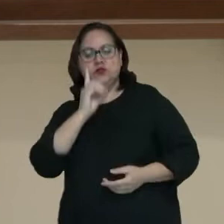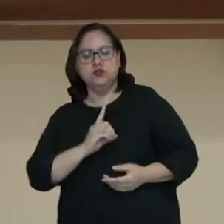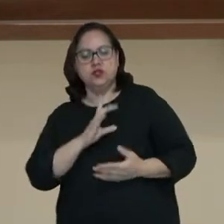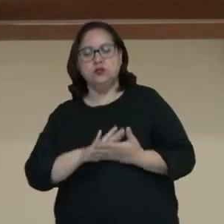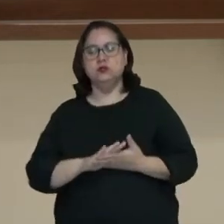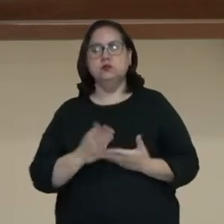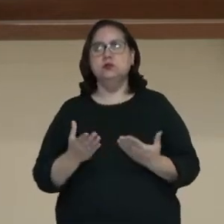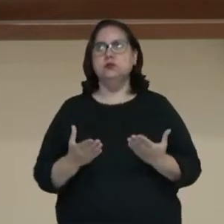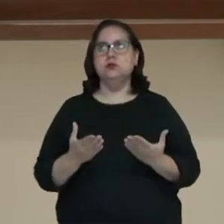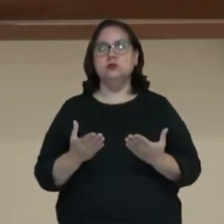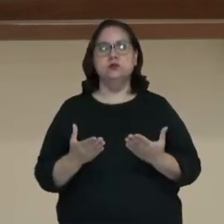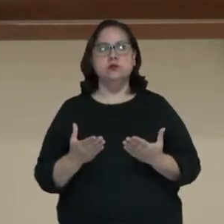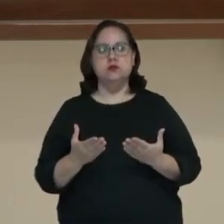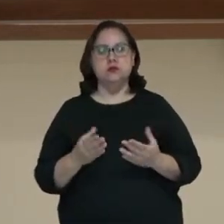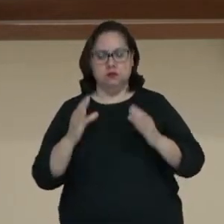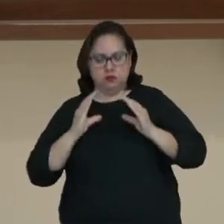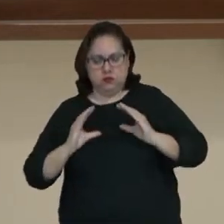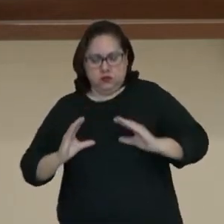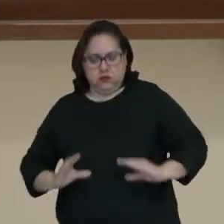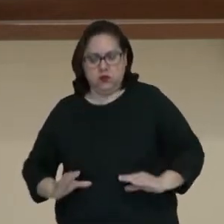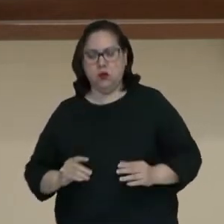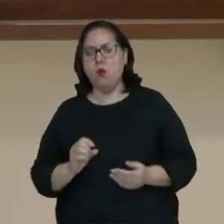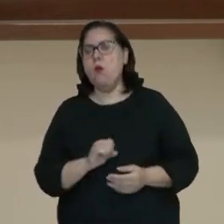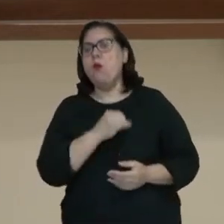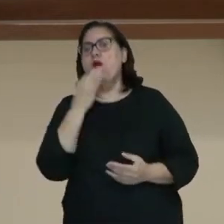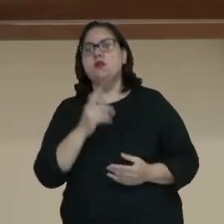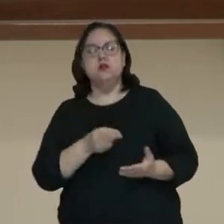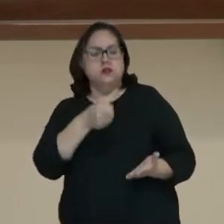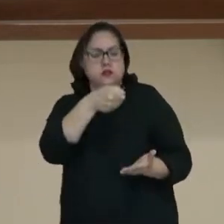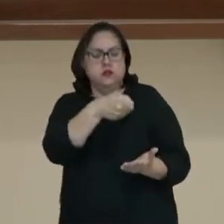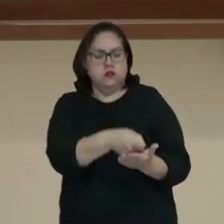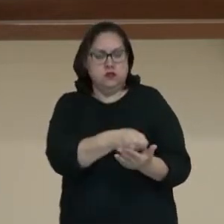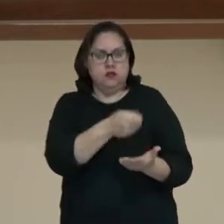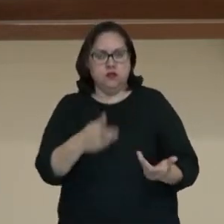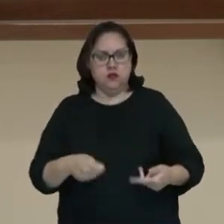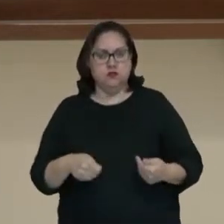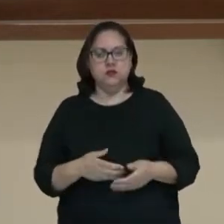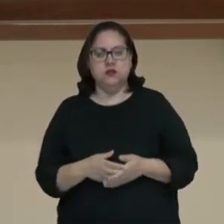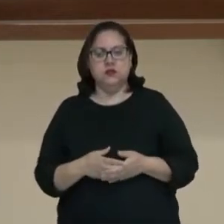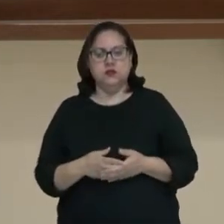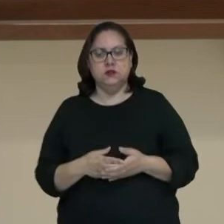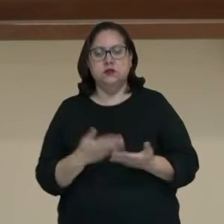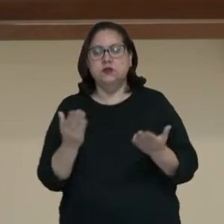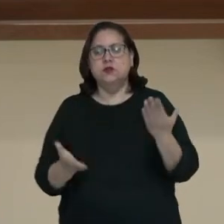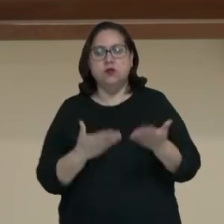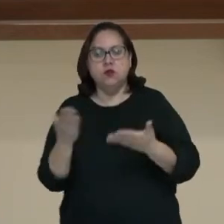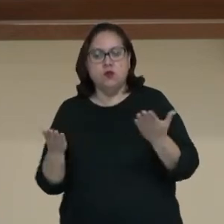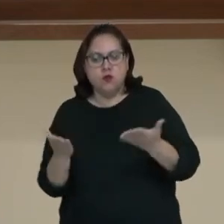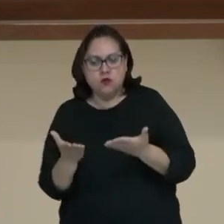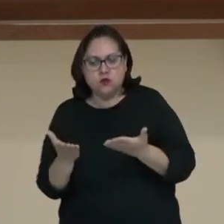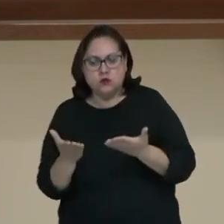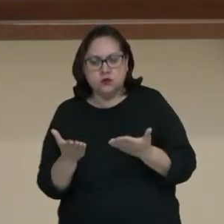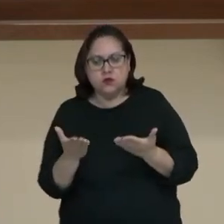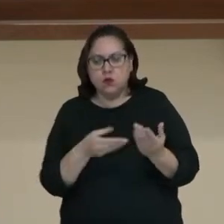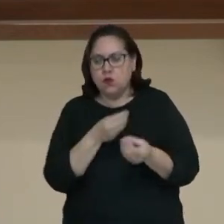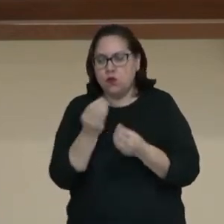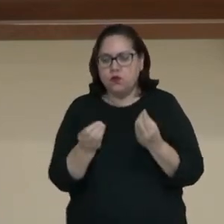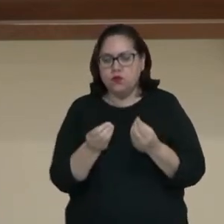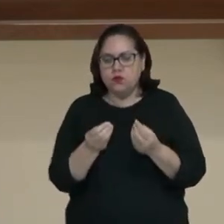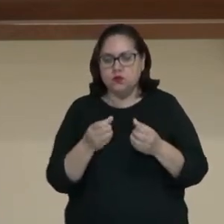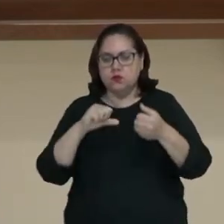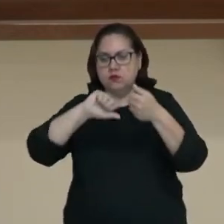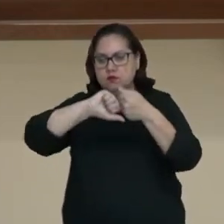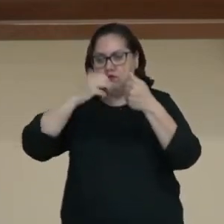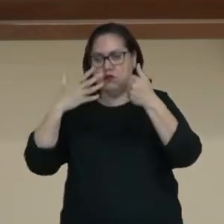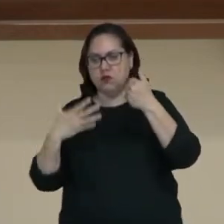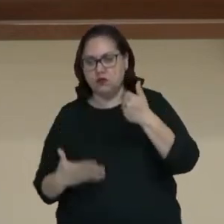do cidadão? Quais são os deveres, né? Nessa gestão que nós estamos aqui, essa gestão democrática,